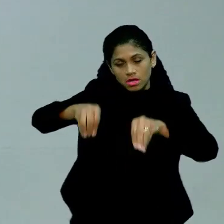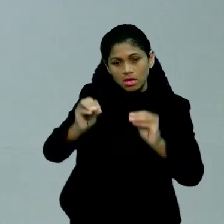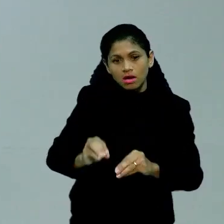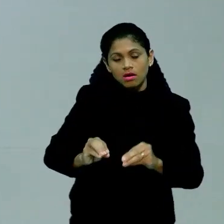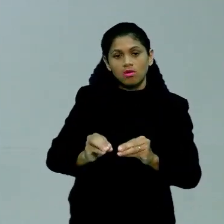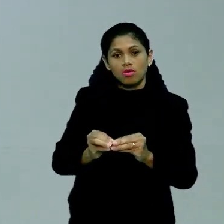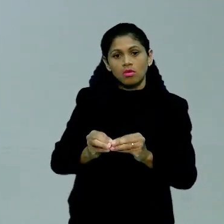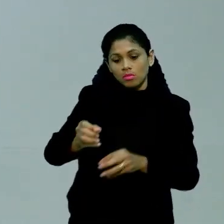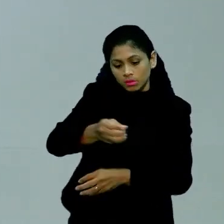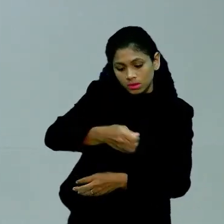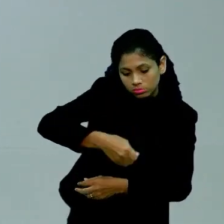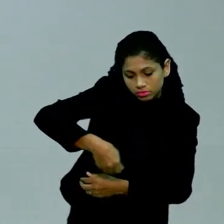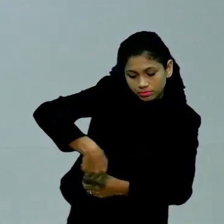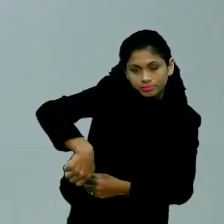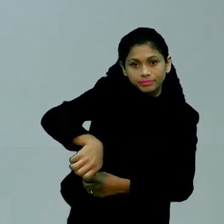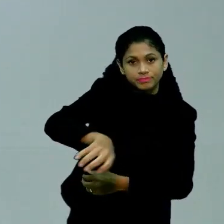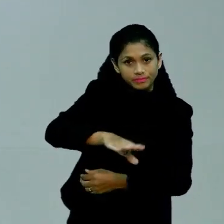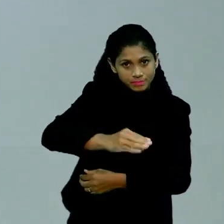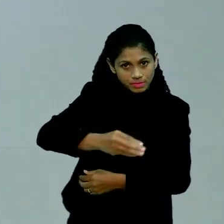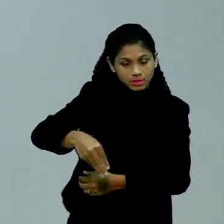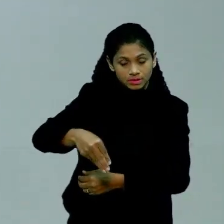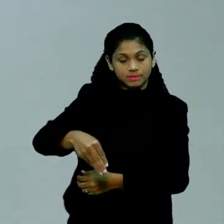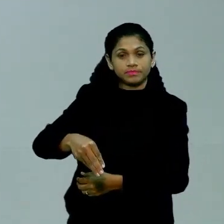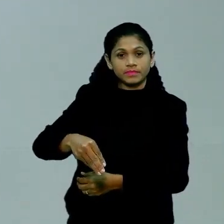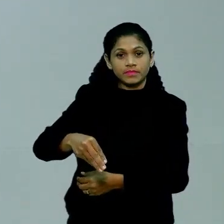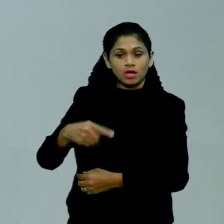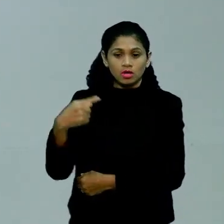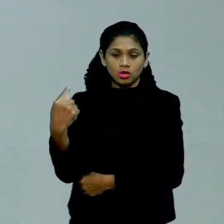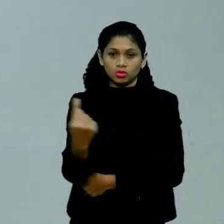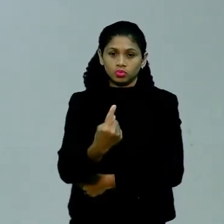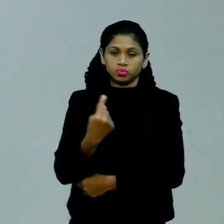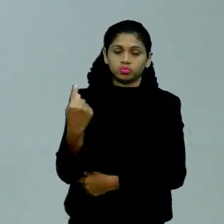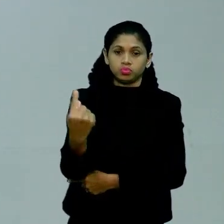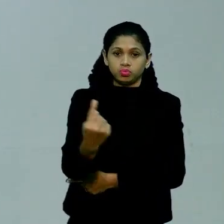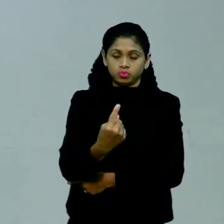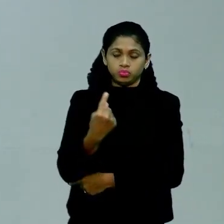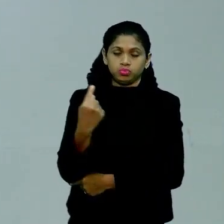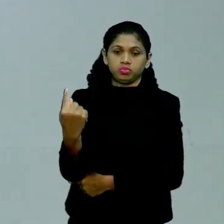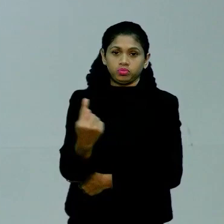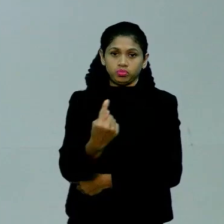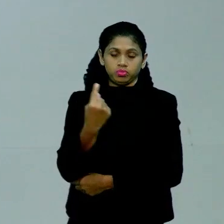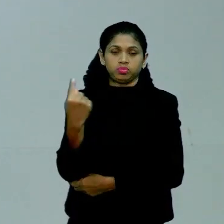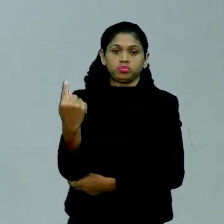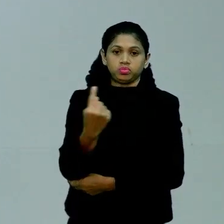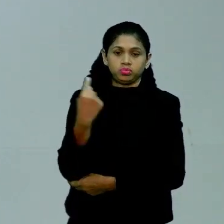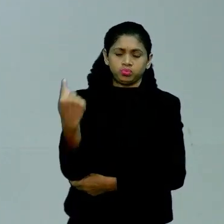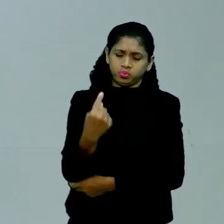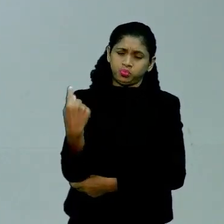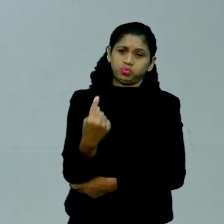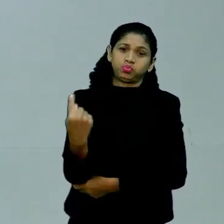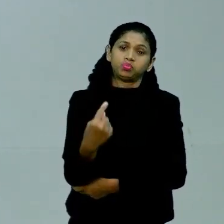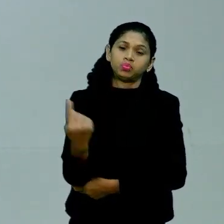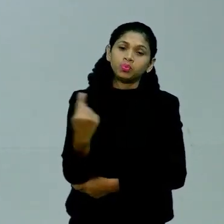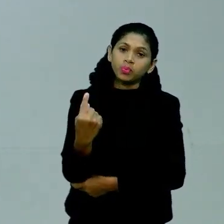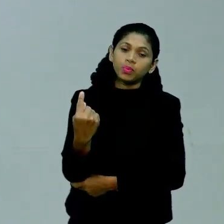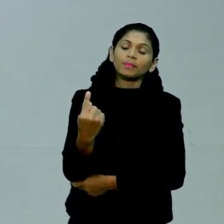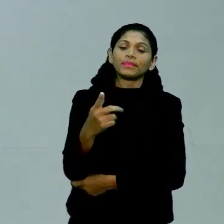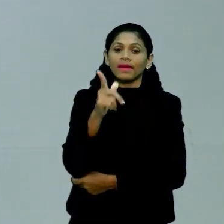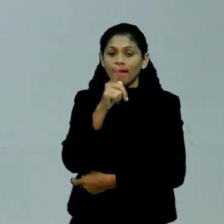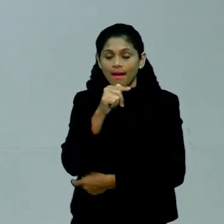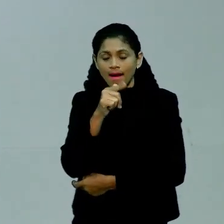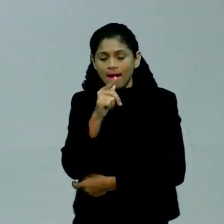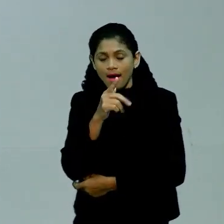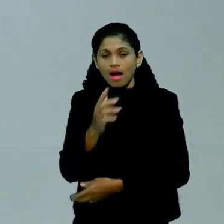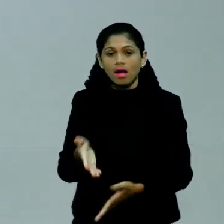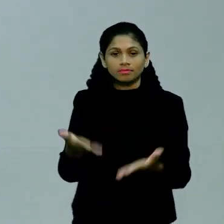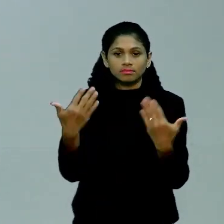completamente molhada, esse processo vai rotacionar, a centrífuga vai girar ali com uma alta velocidade e a água, como é mais